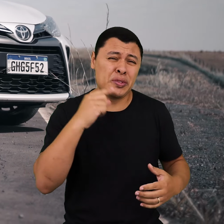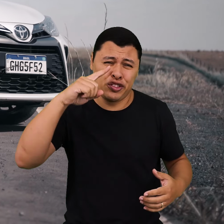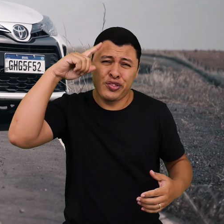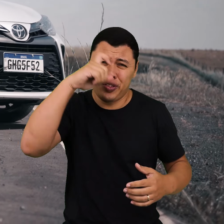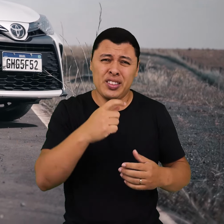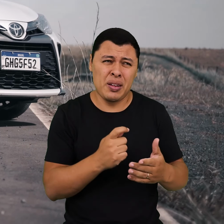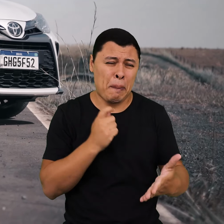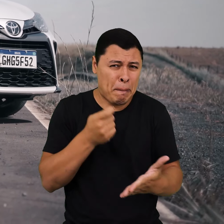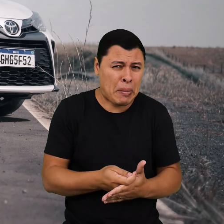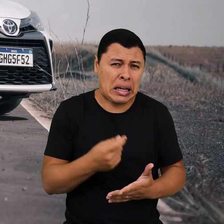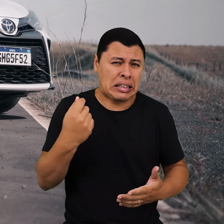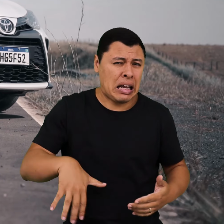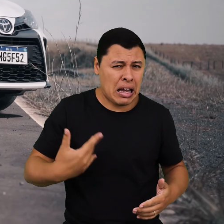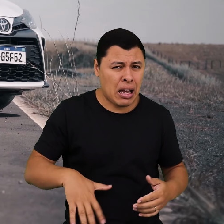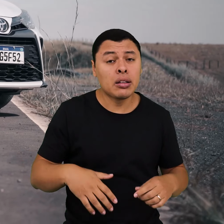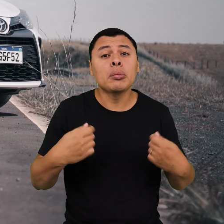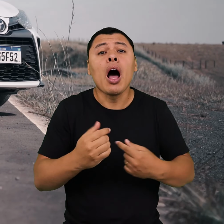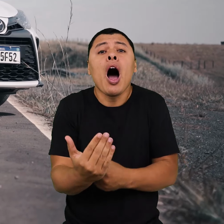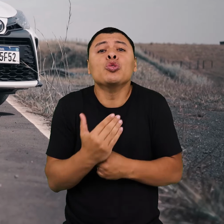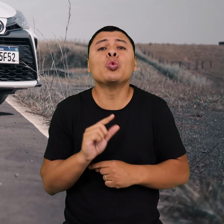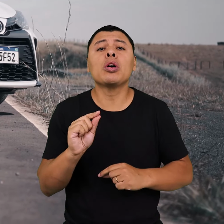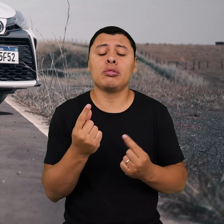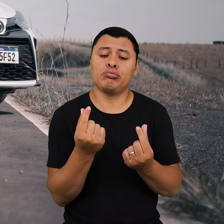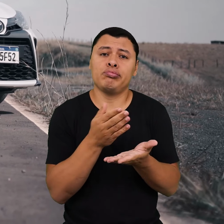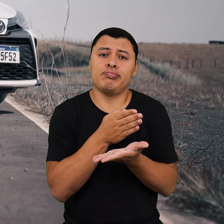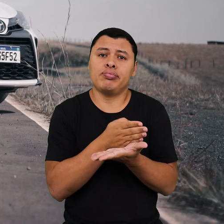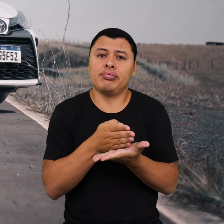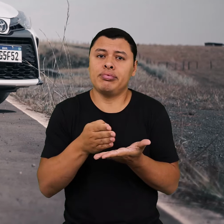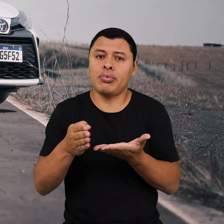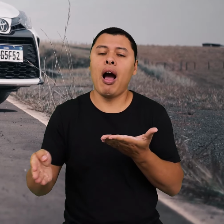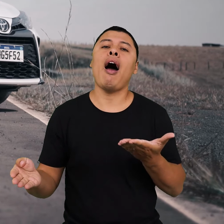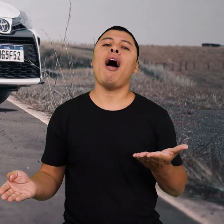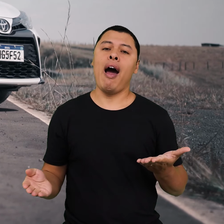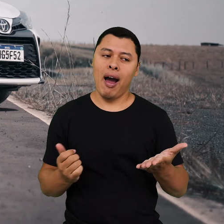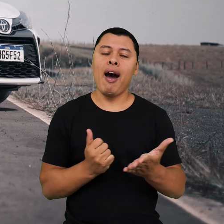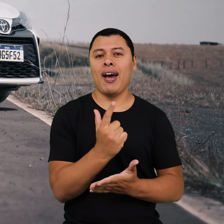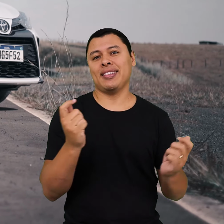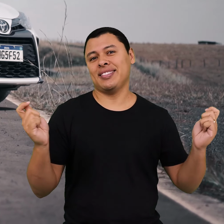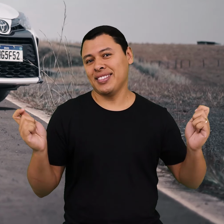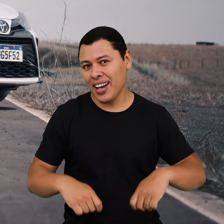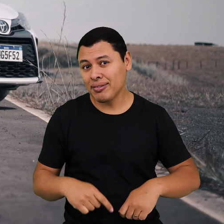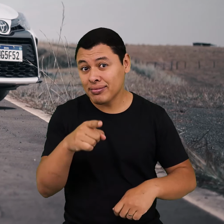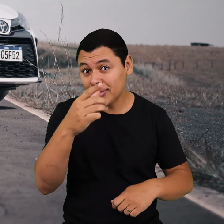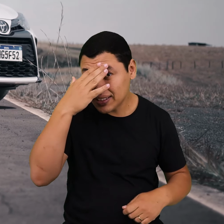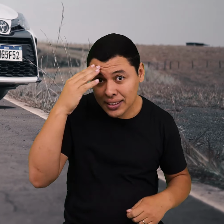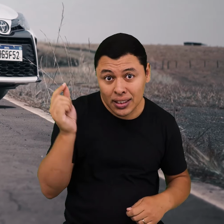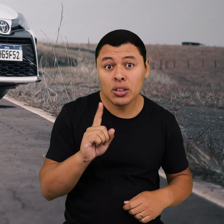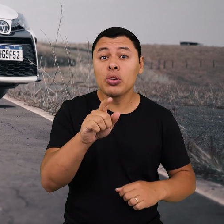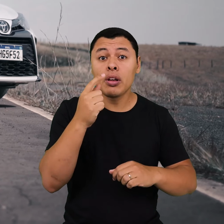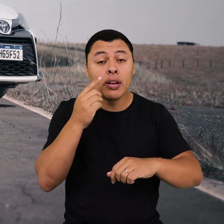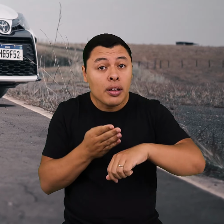negócio é fundamental e o financiamento, sem dúvida nenhuma, é uma parte essencial para você ter um bom negócio. Não deixe de conferir, fazer